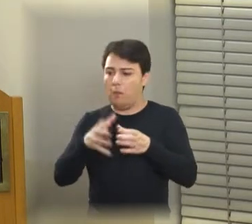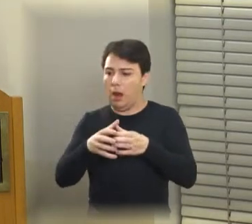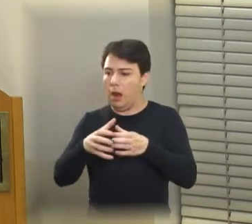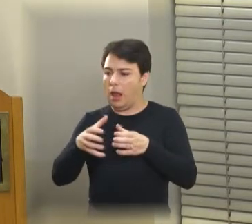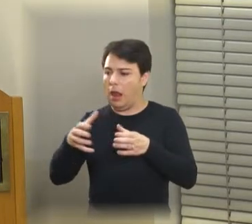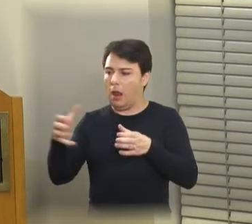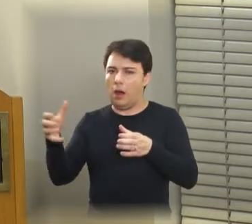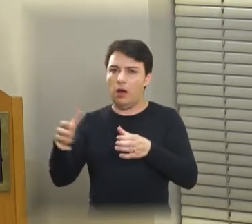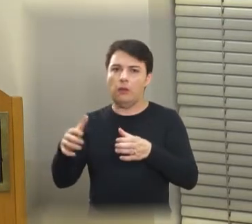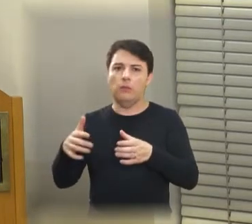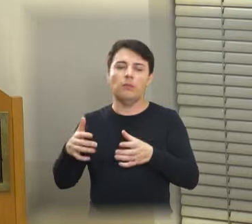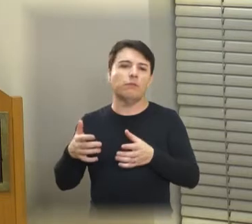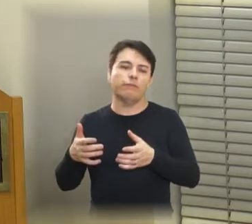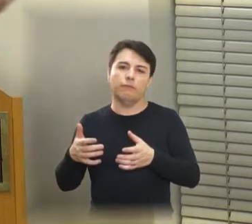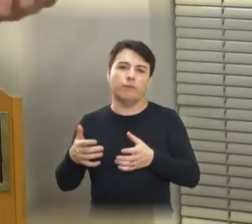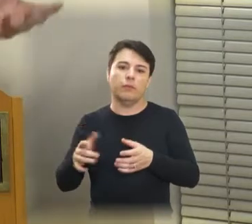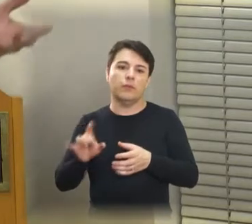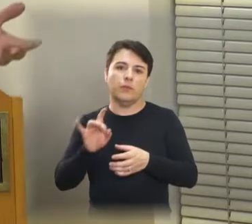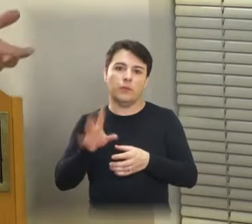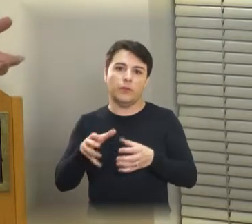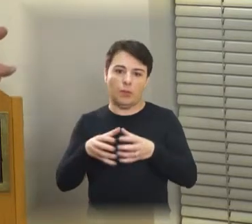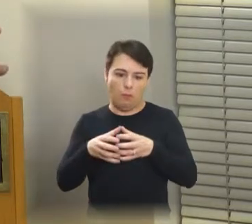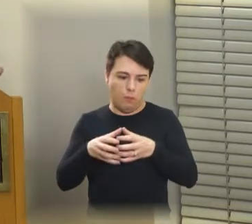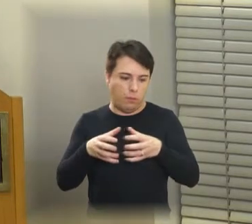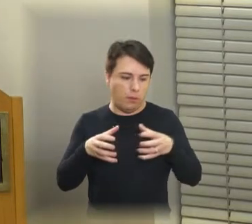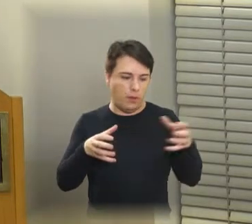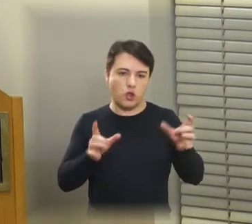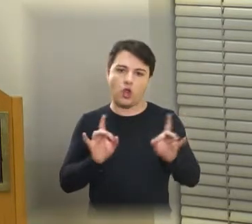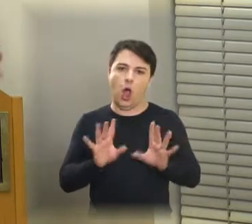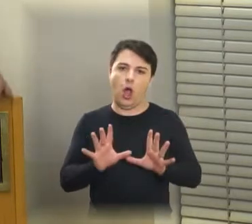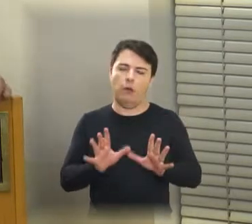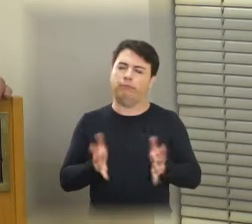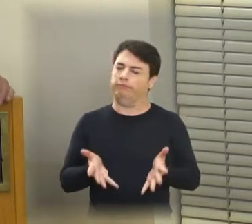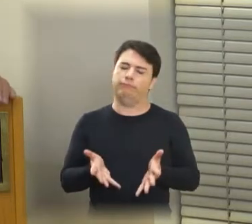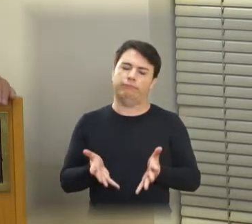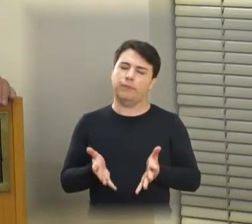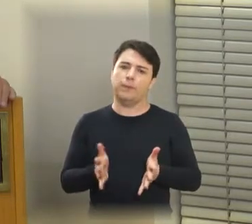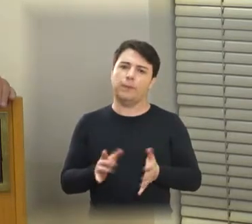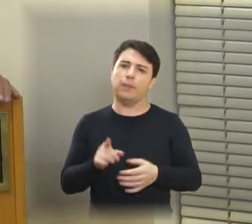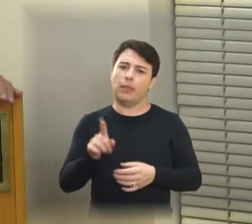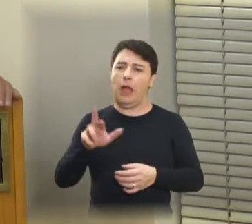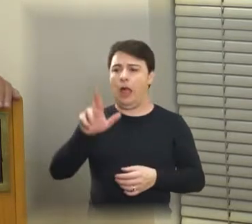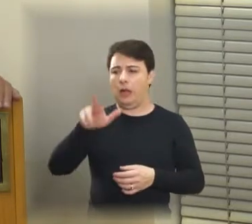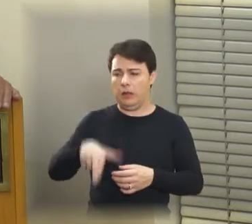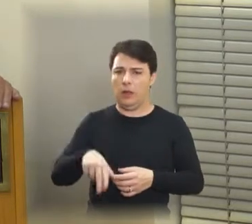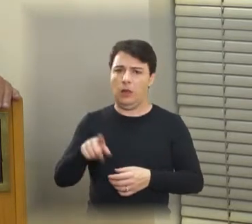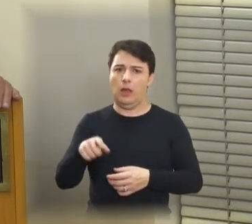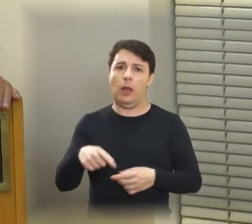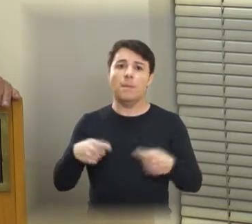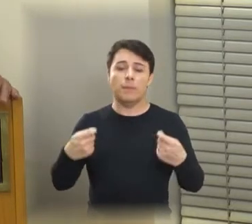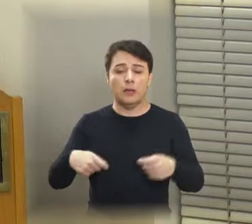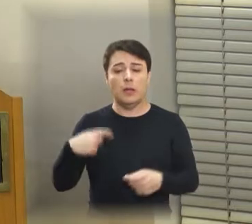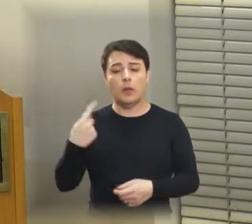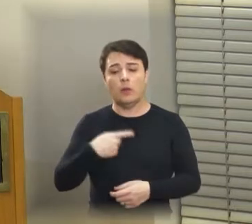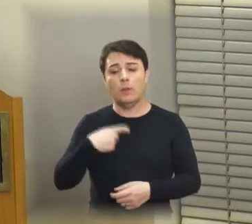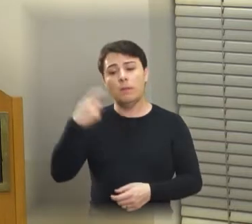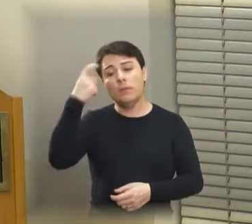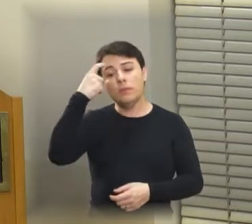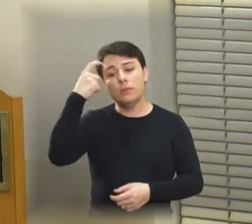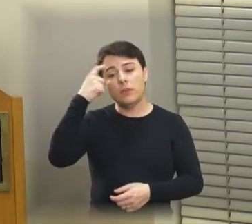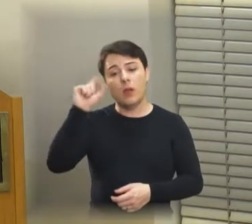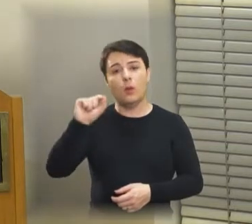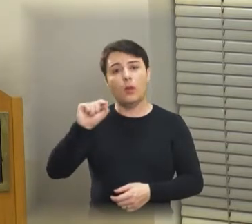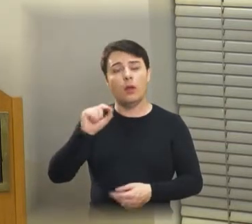sul, por vários motivos, ela só pode crescer para o norte. Agora, tem razão, nós temos que pensar